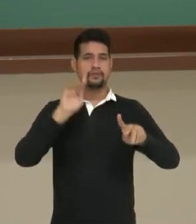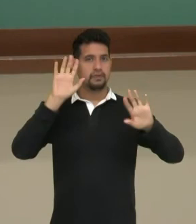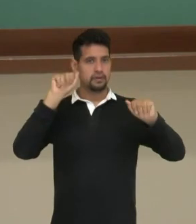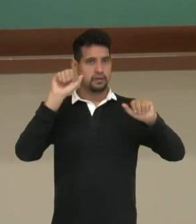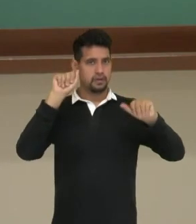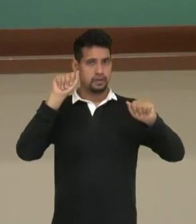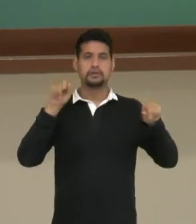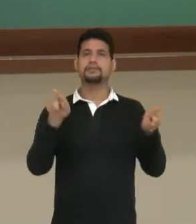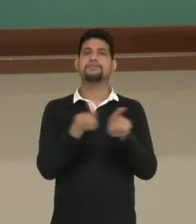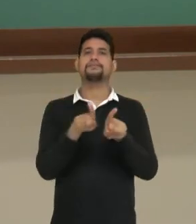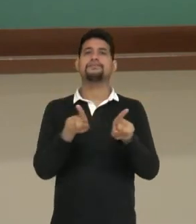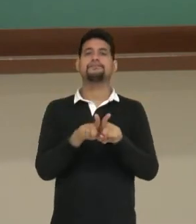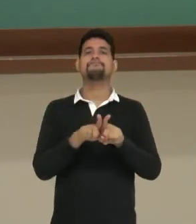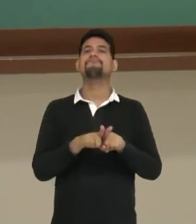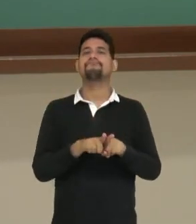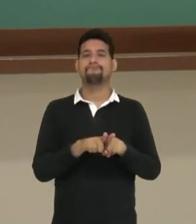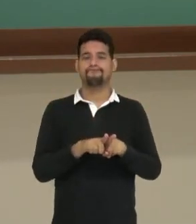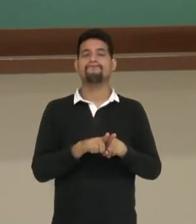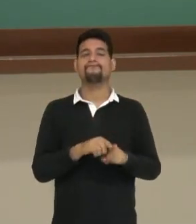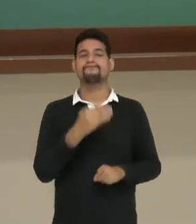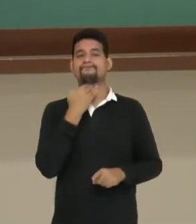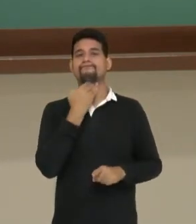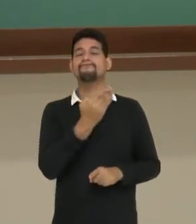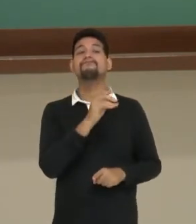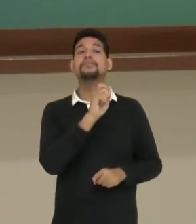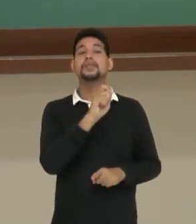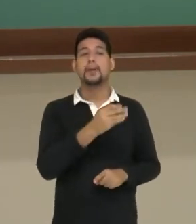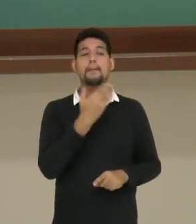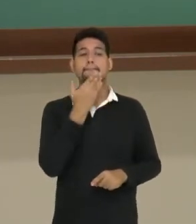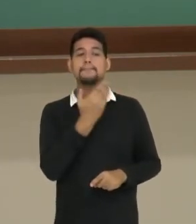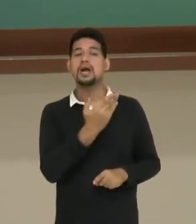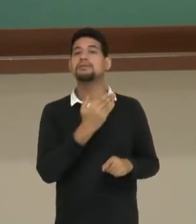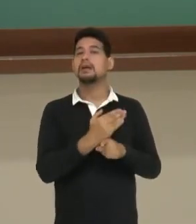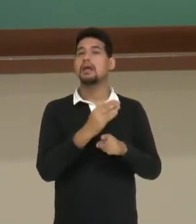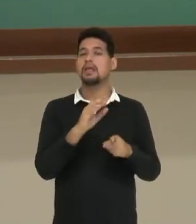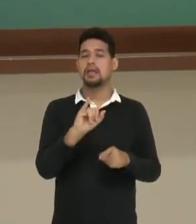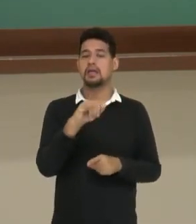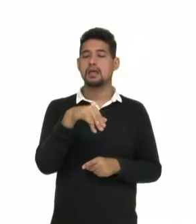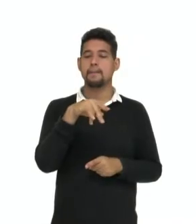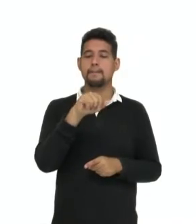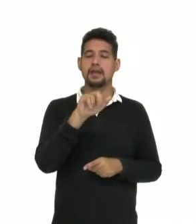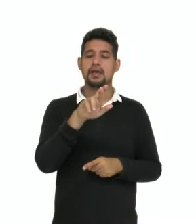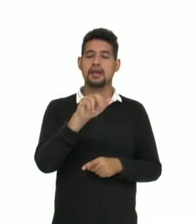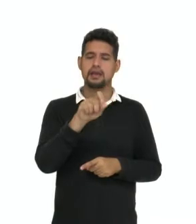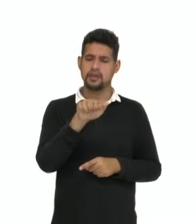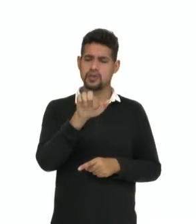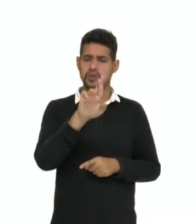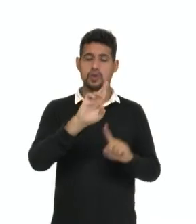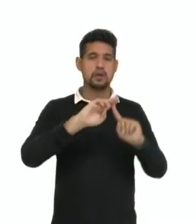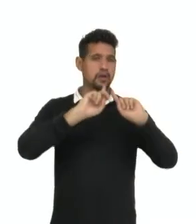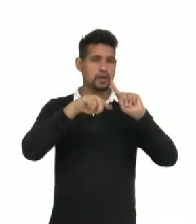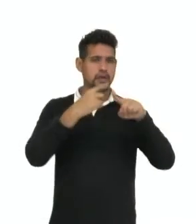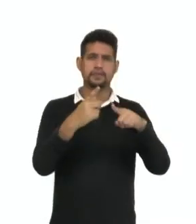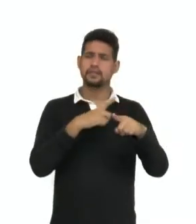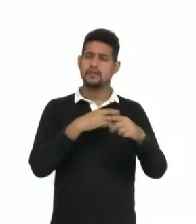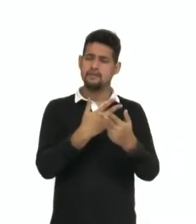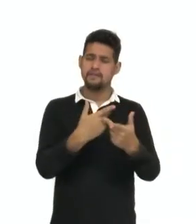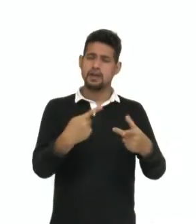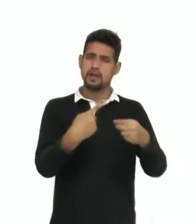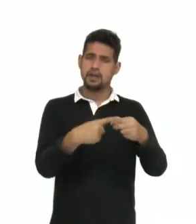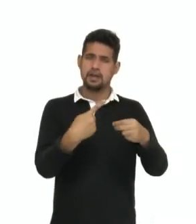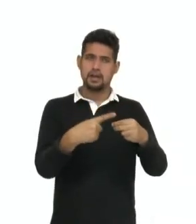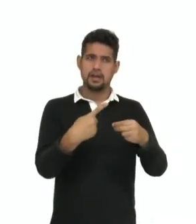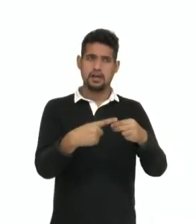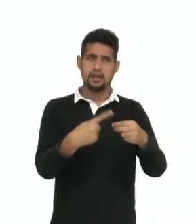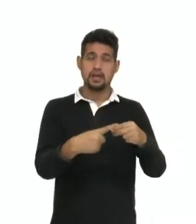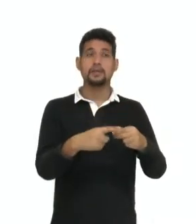acaba então sendo designado imperador do império, né? Em seguida, eles conquistaram duas grandes cidades,